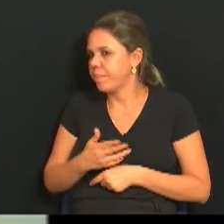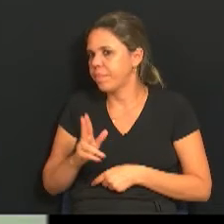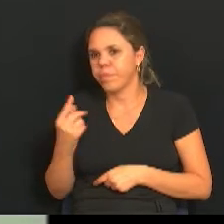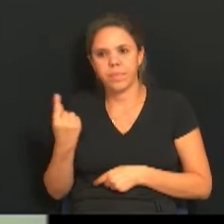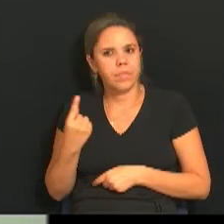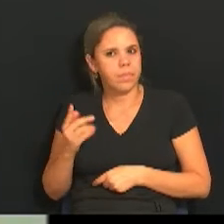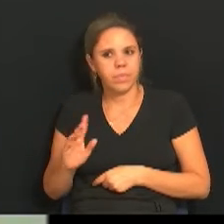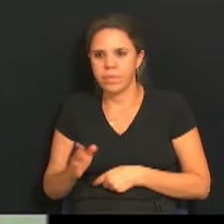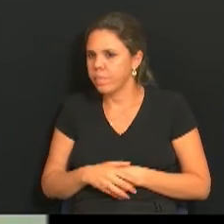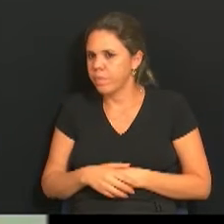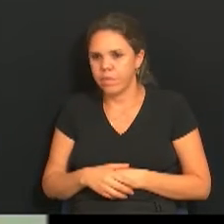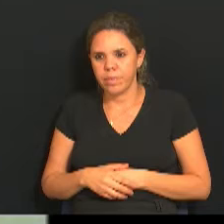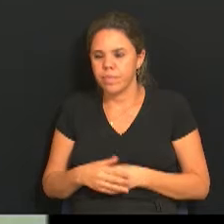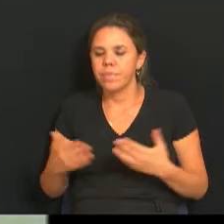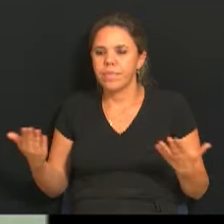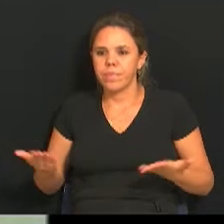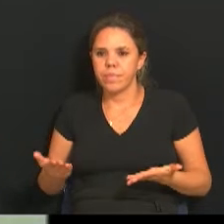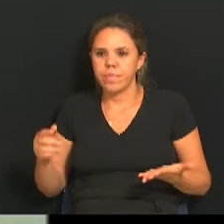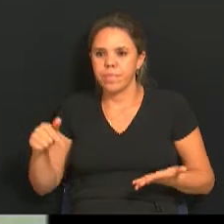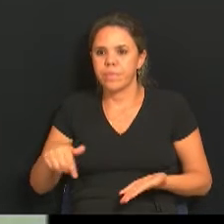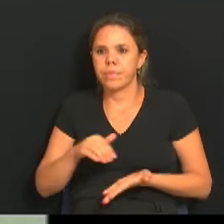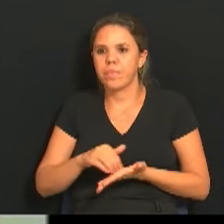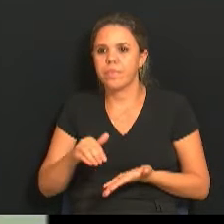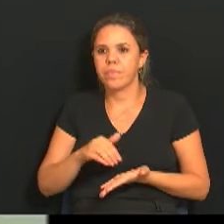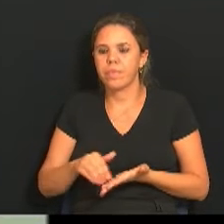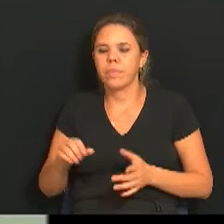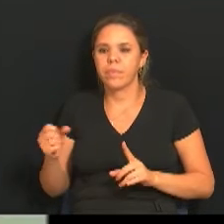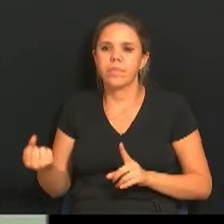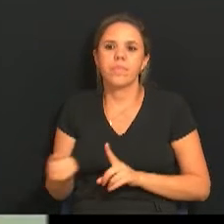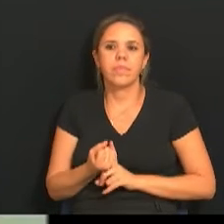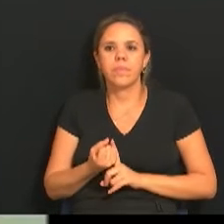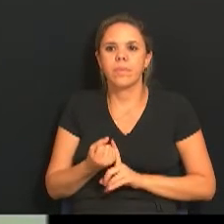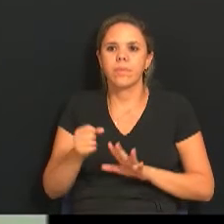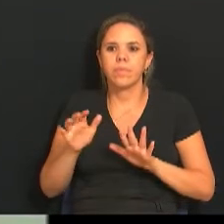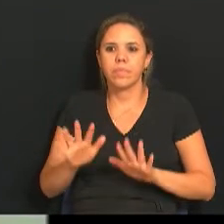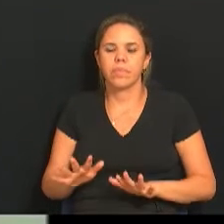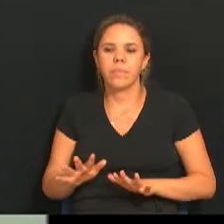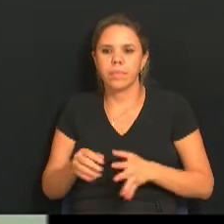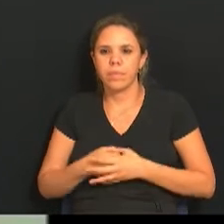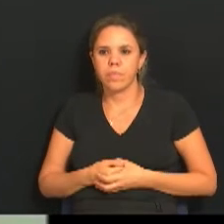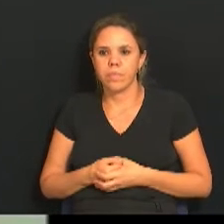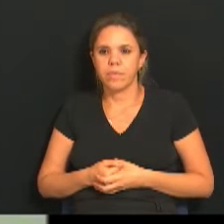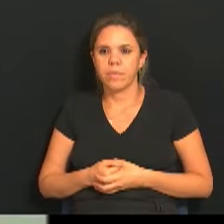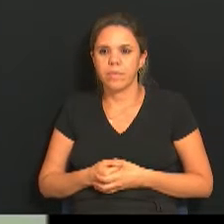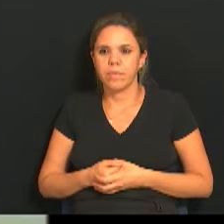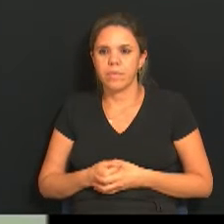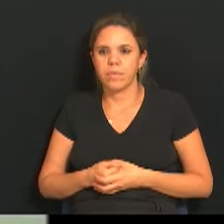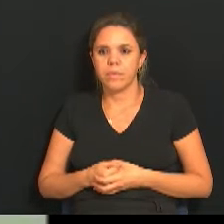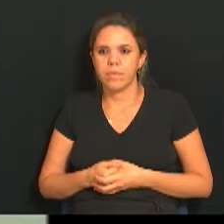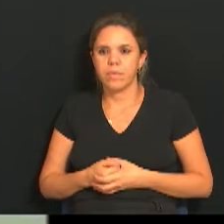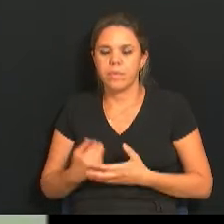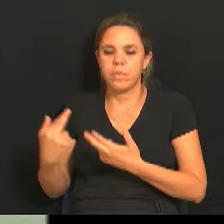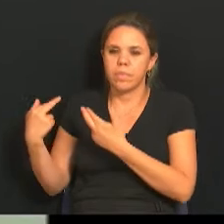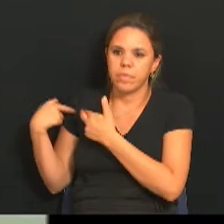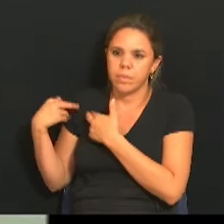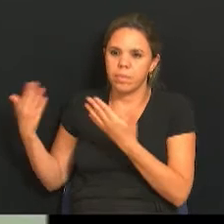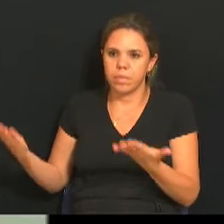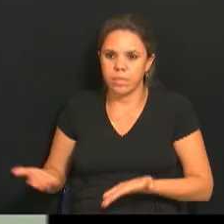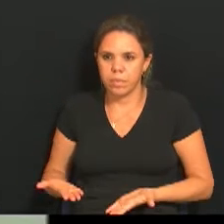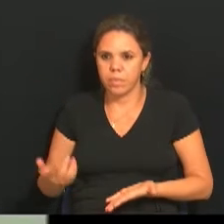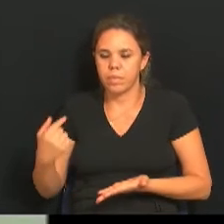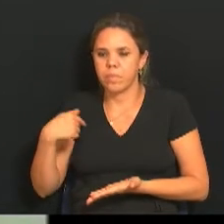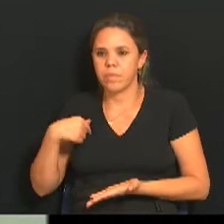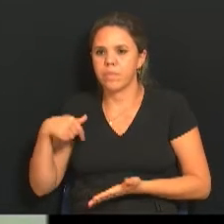sozinha. E hoje, a Secretaria de Assistência, apesar de estar na coordenação disso, e hoje eu sou a coordenadora